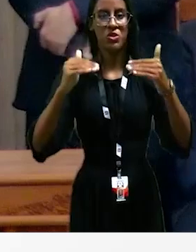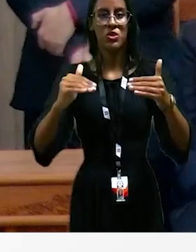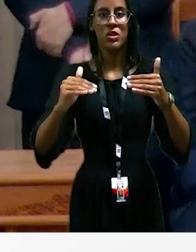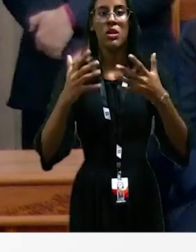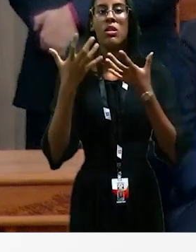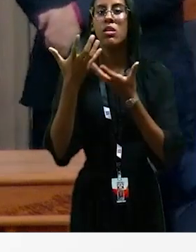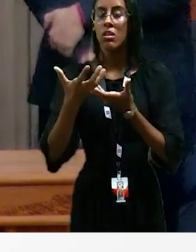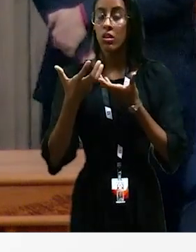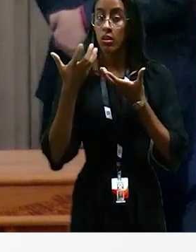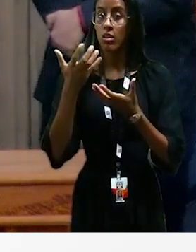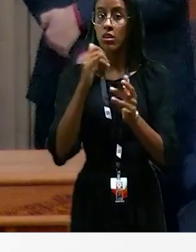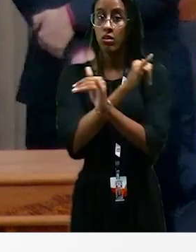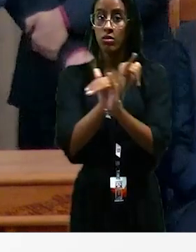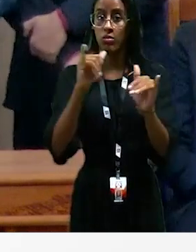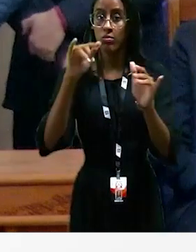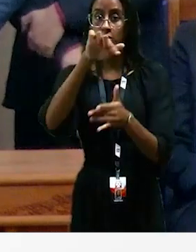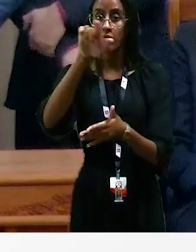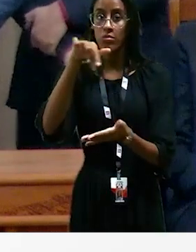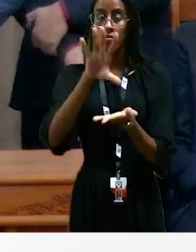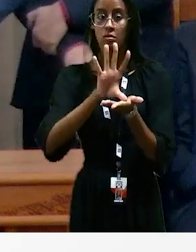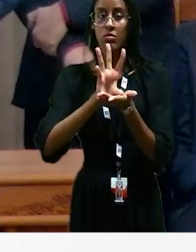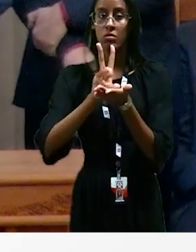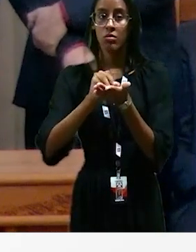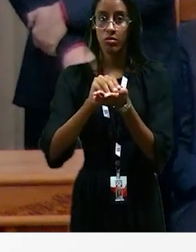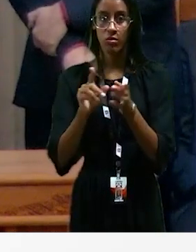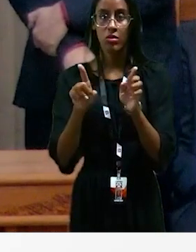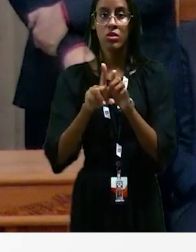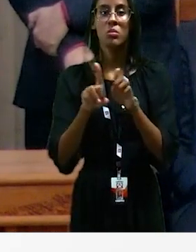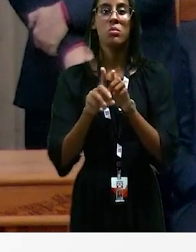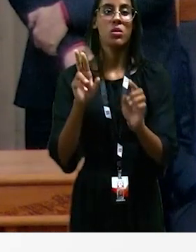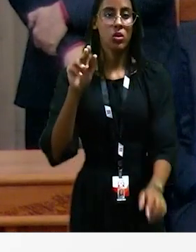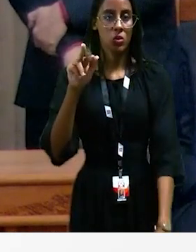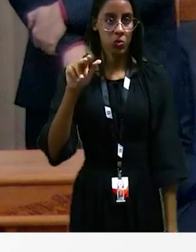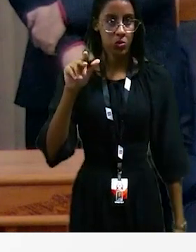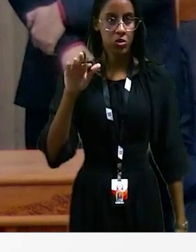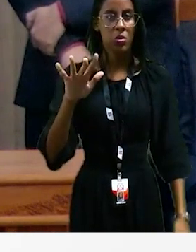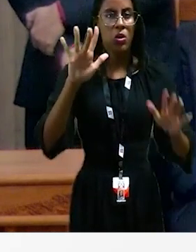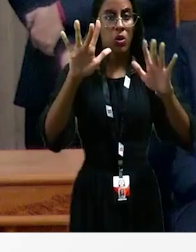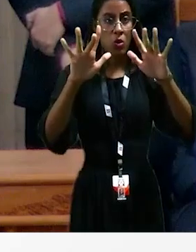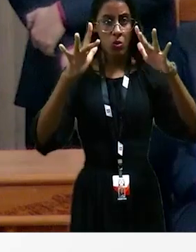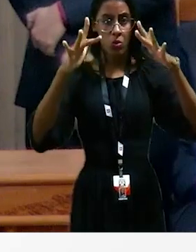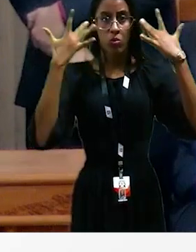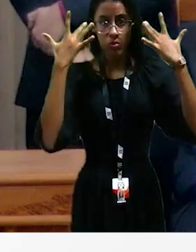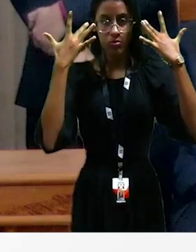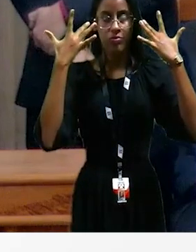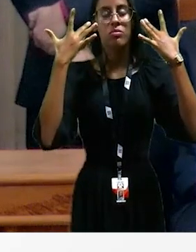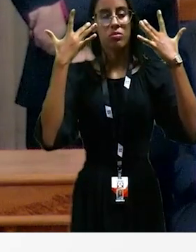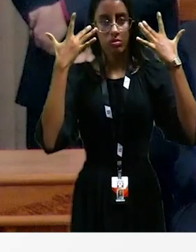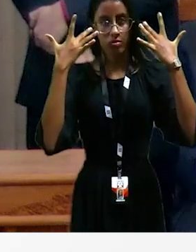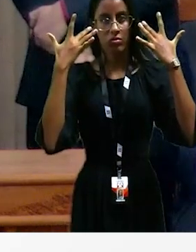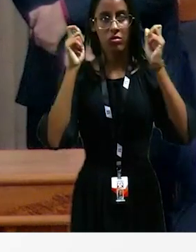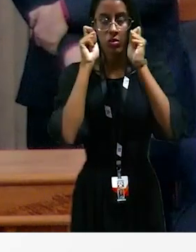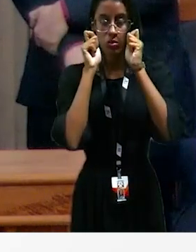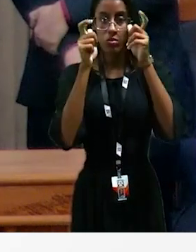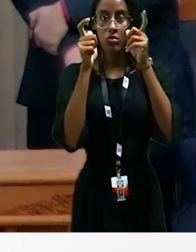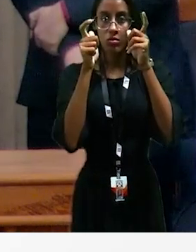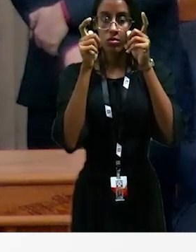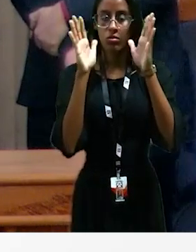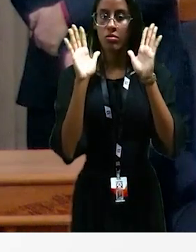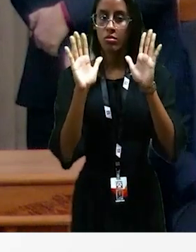eu quero dizer a igreja e aos irmãos que vão me ouvir agora para que vocês estejam atento ao que eu vou falar aqui